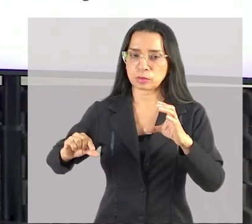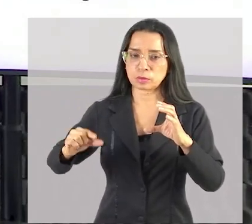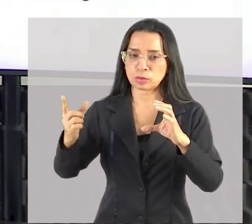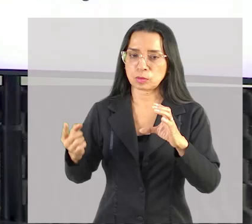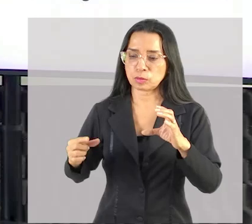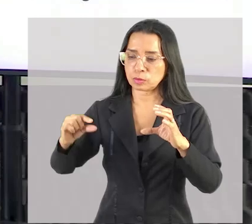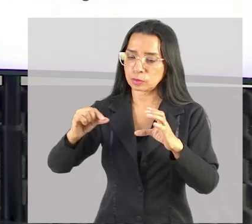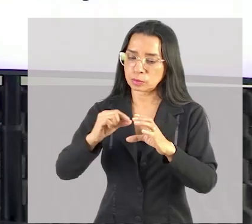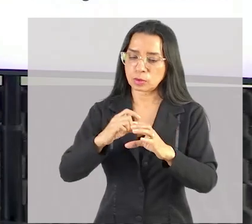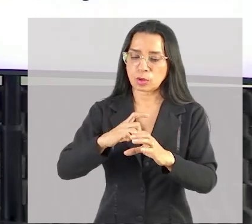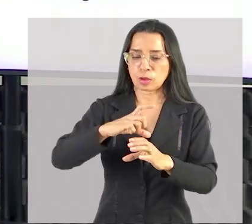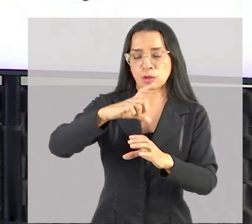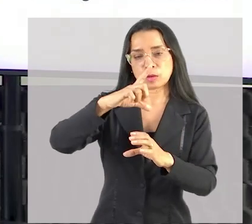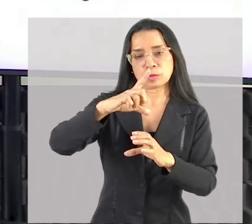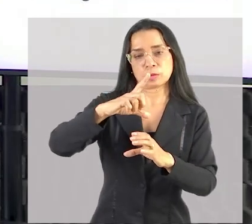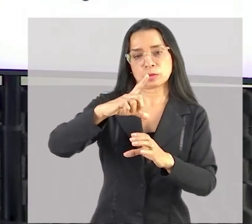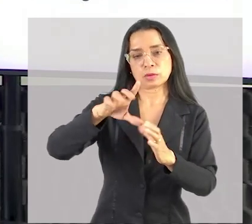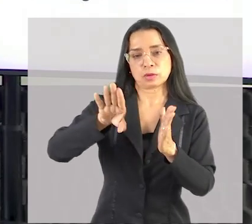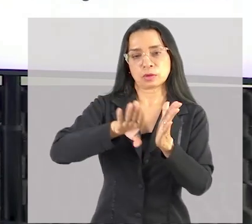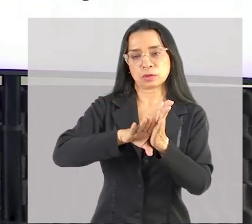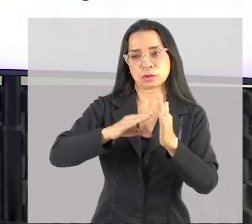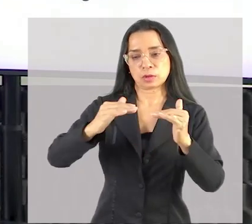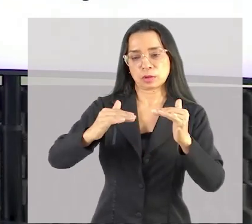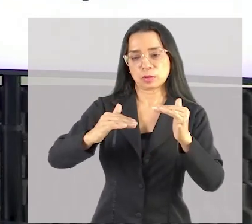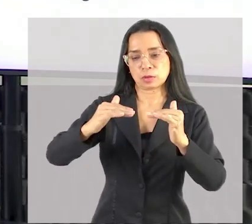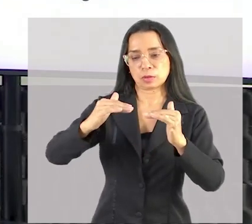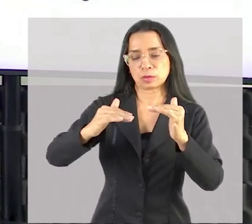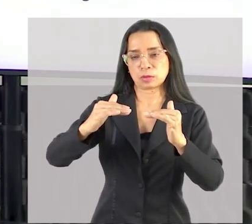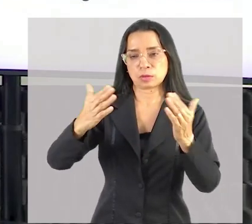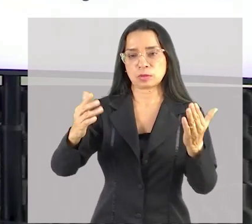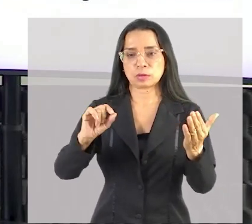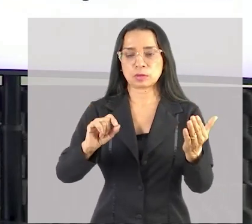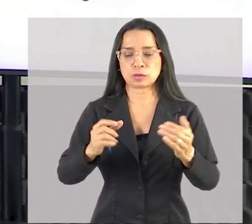E o outro começa a aumentar a sua concentração, até chegar a um equilíbrio.